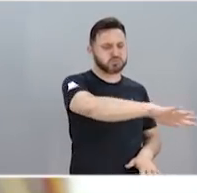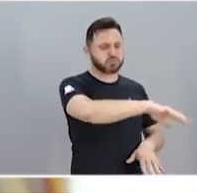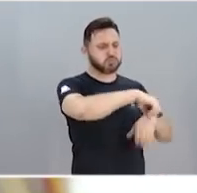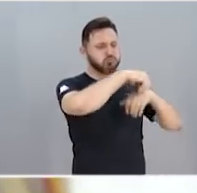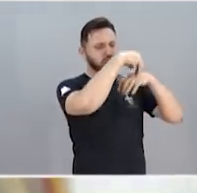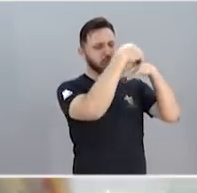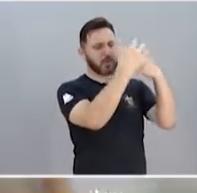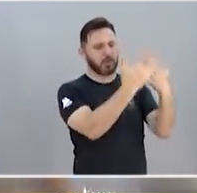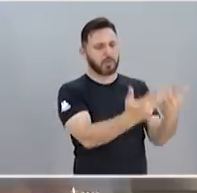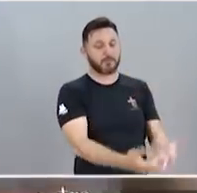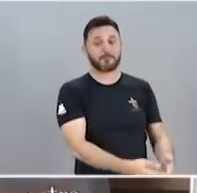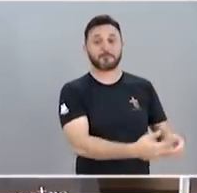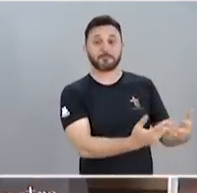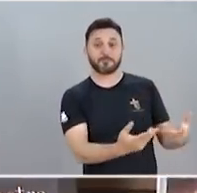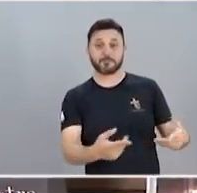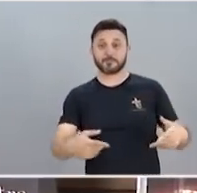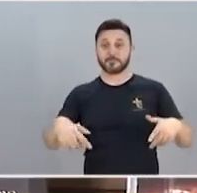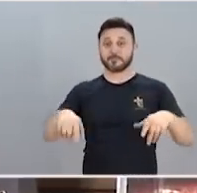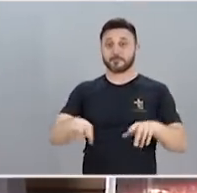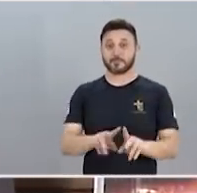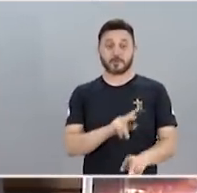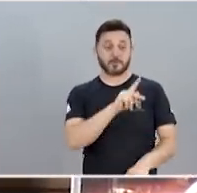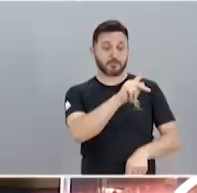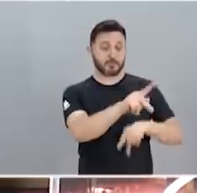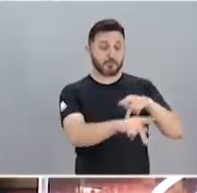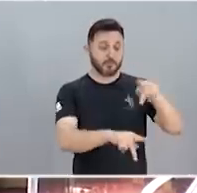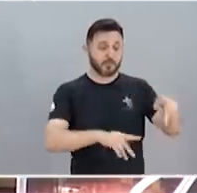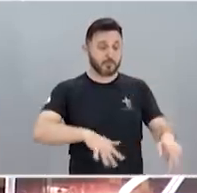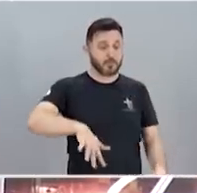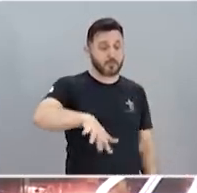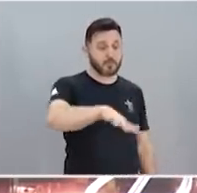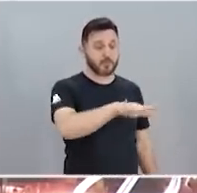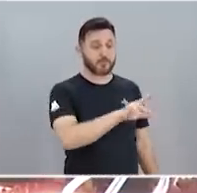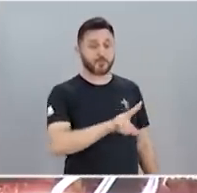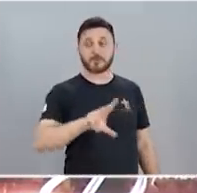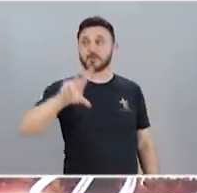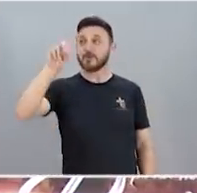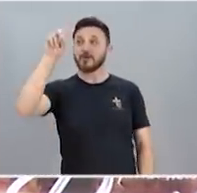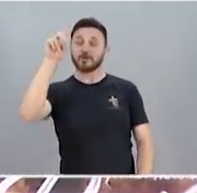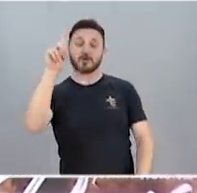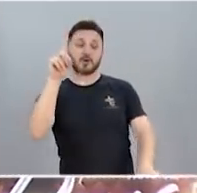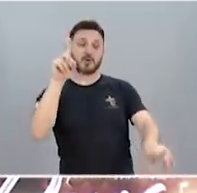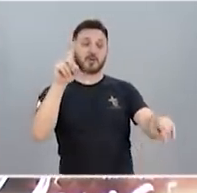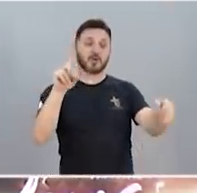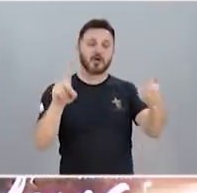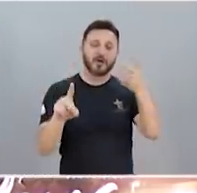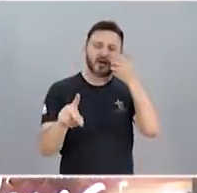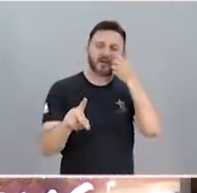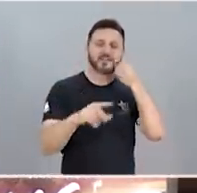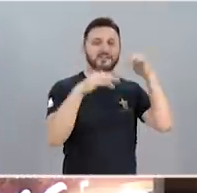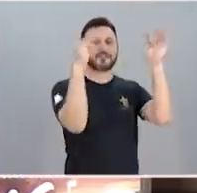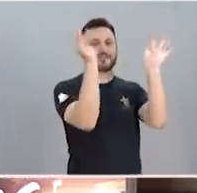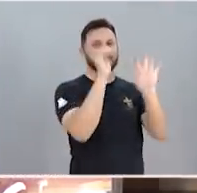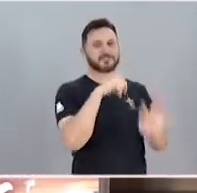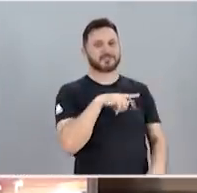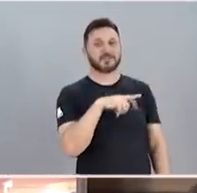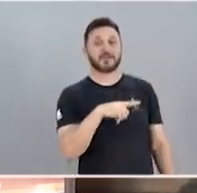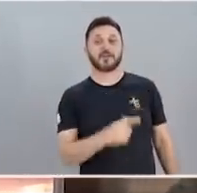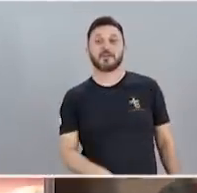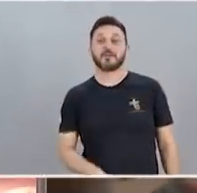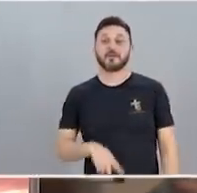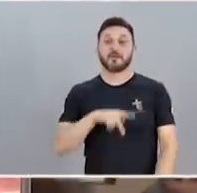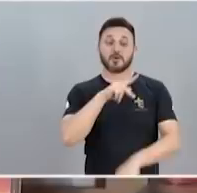Feliz o povo que o Senhor escolheu por sua herança. Feliz